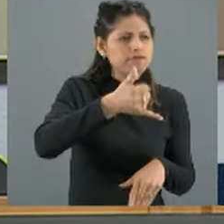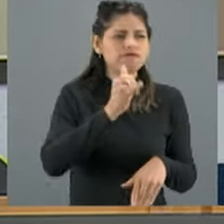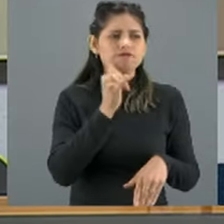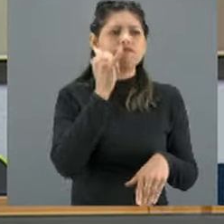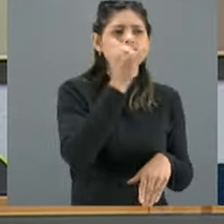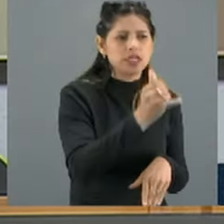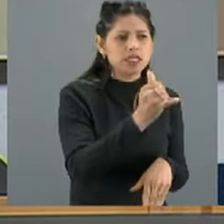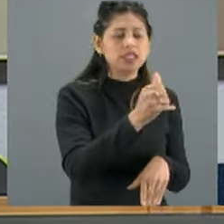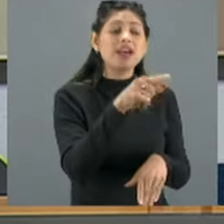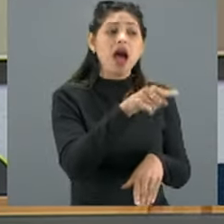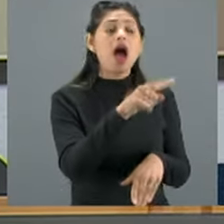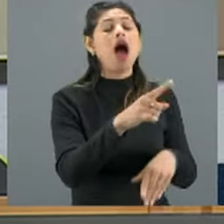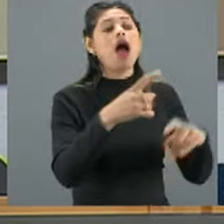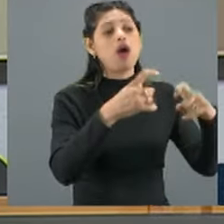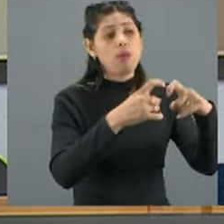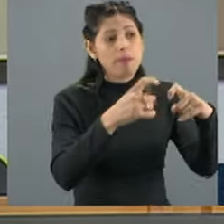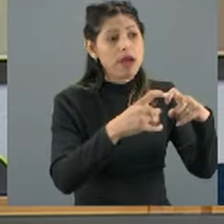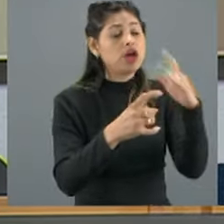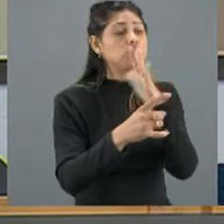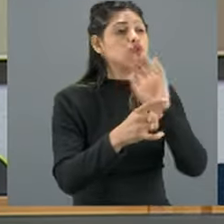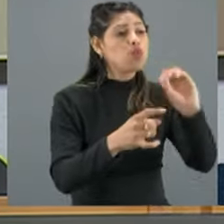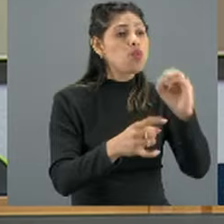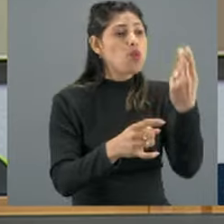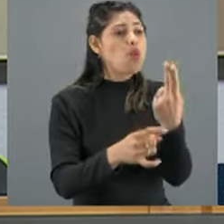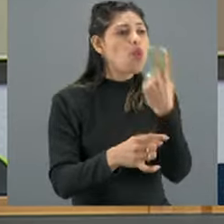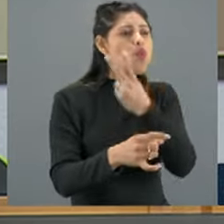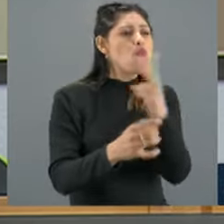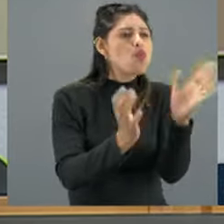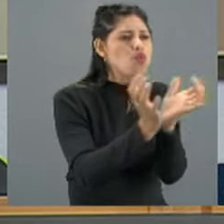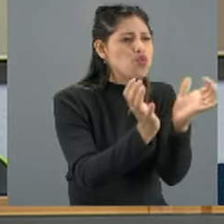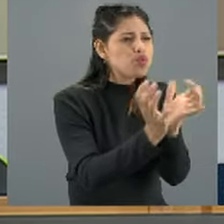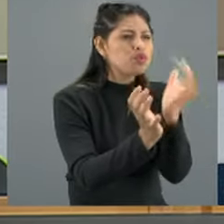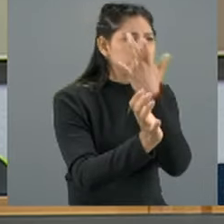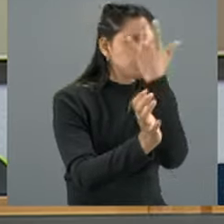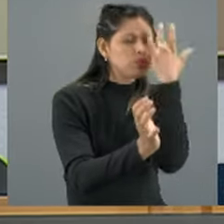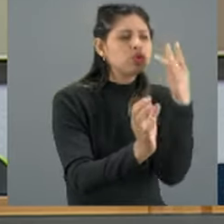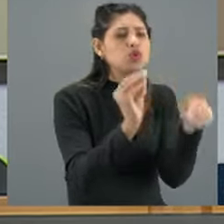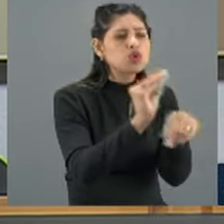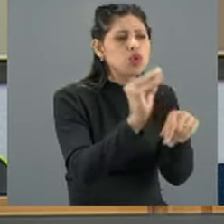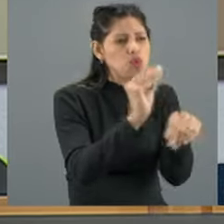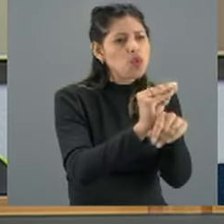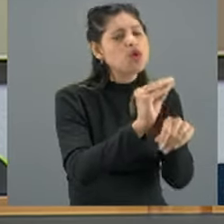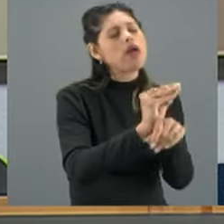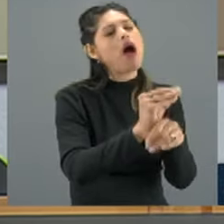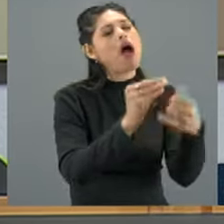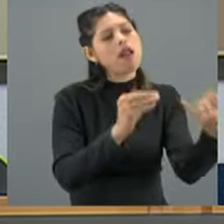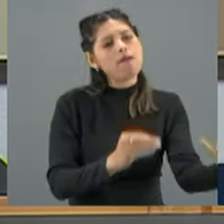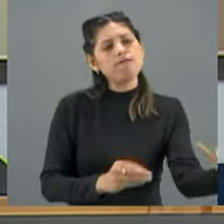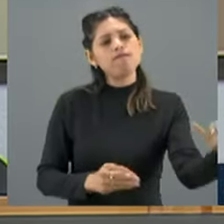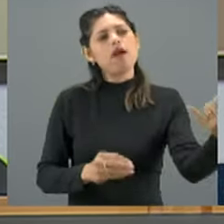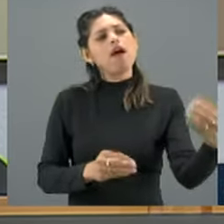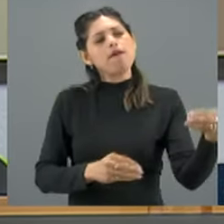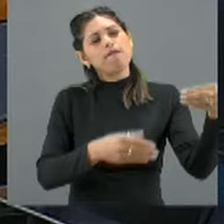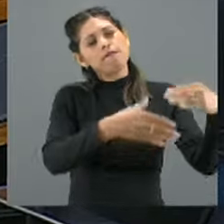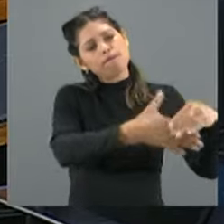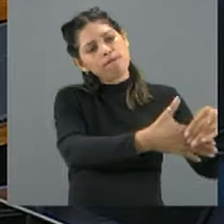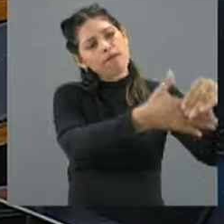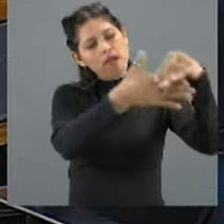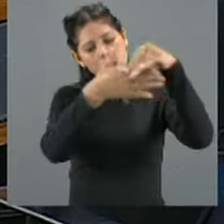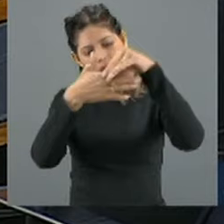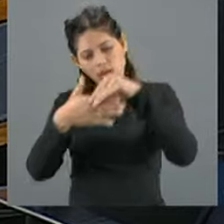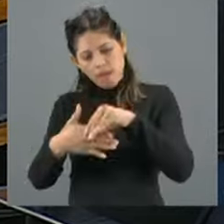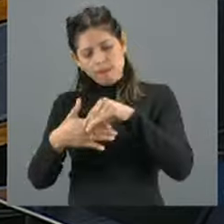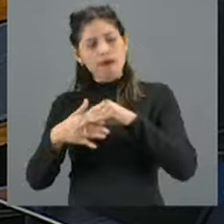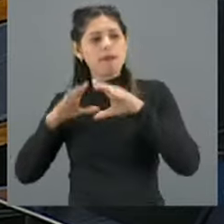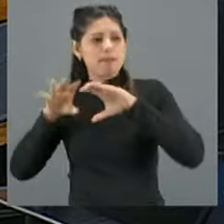dar suporte, para trazer para o município. É assim que a gente... Ou seja, você não tem carro próprio na sua